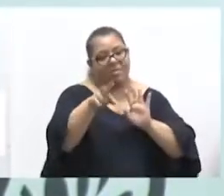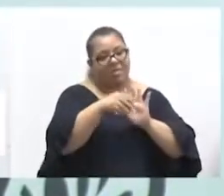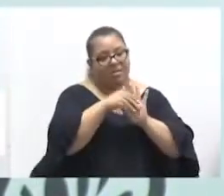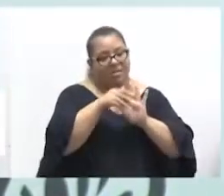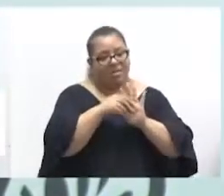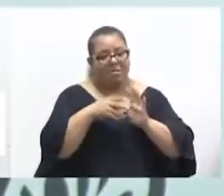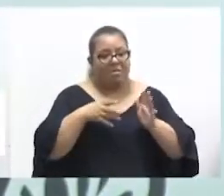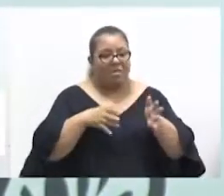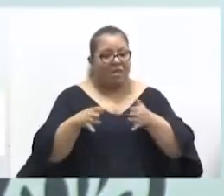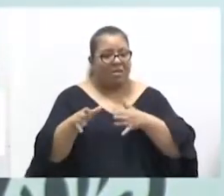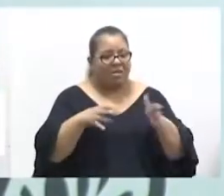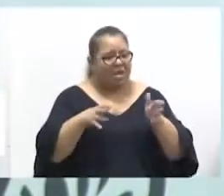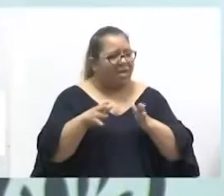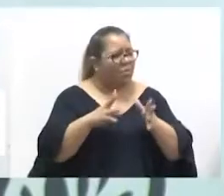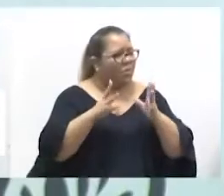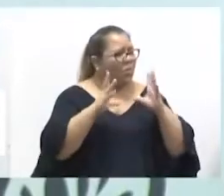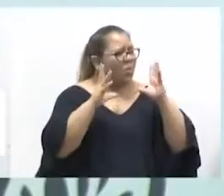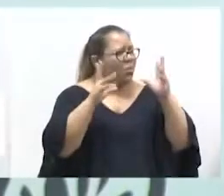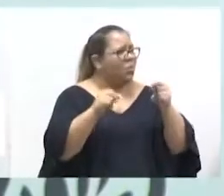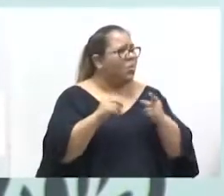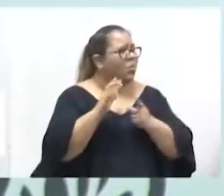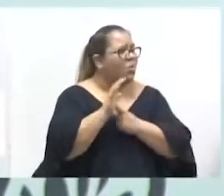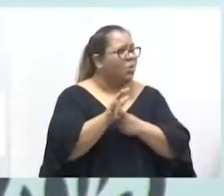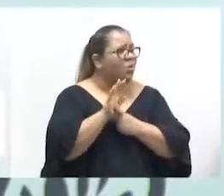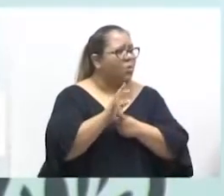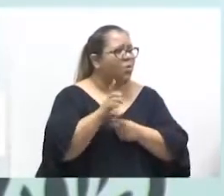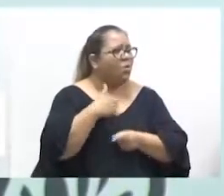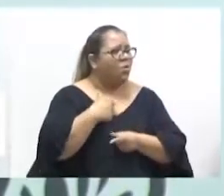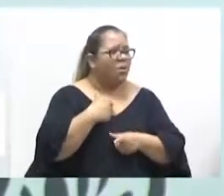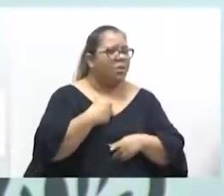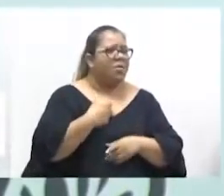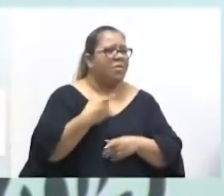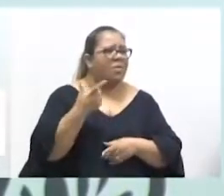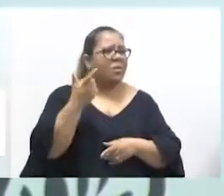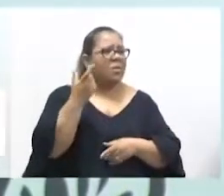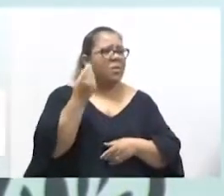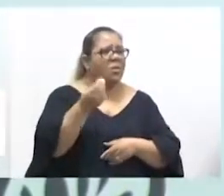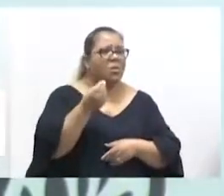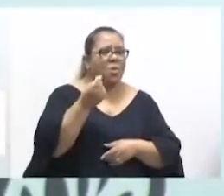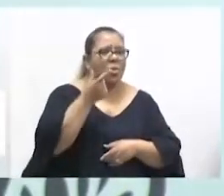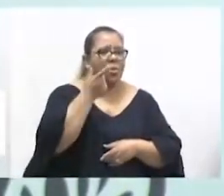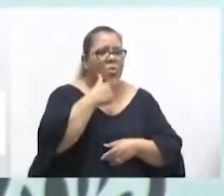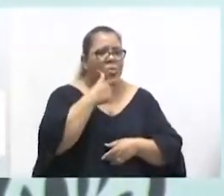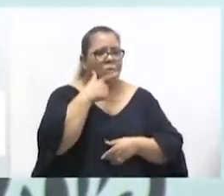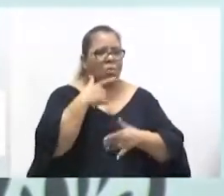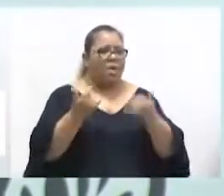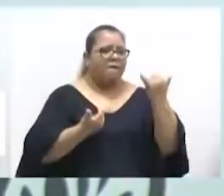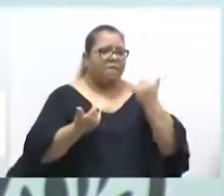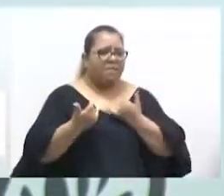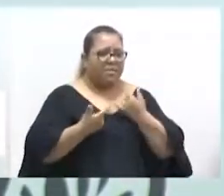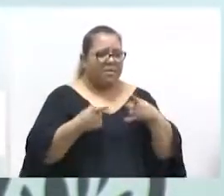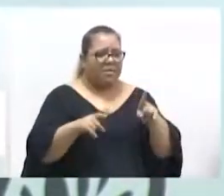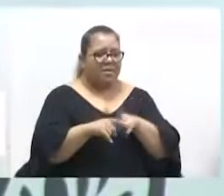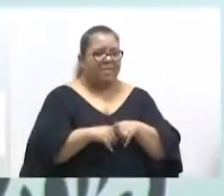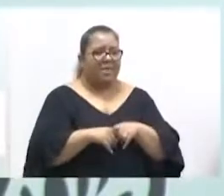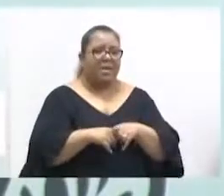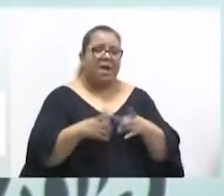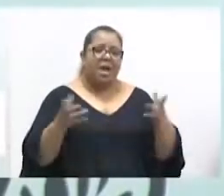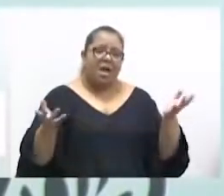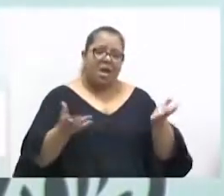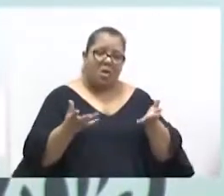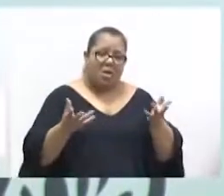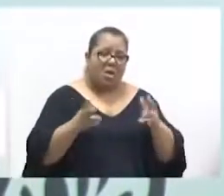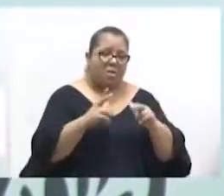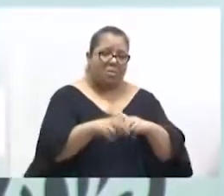público, né? Depois, ao final, eu mostro o acesso a essas informações e que a gente tem que agora, e